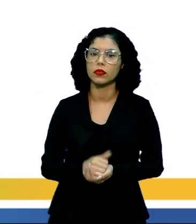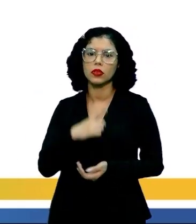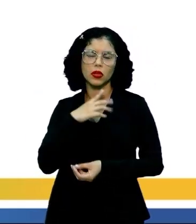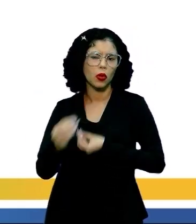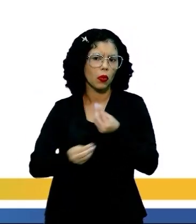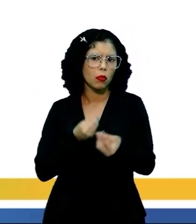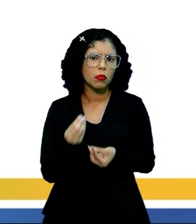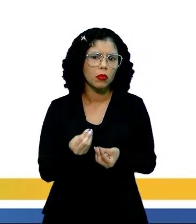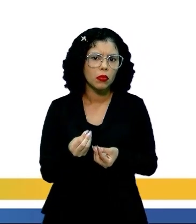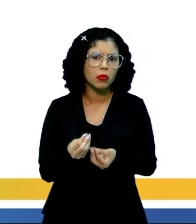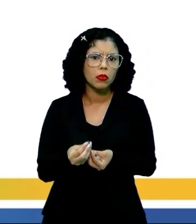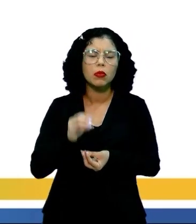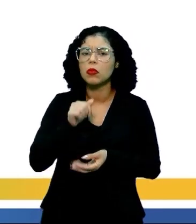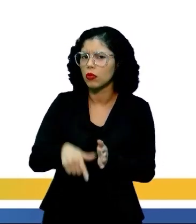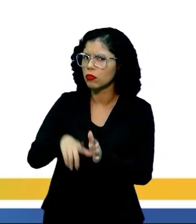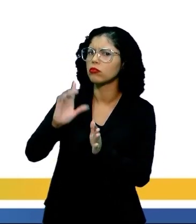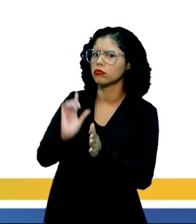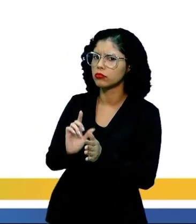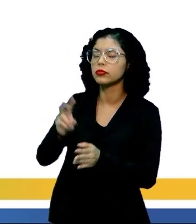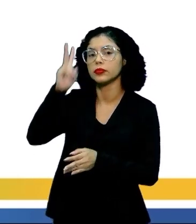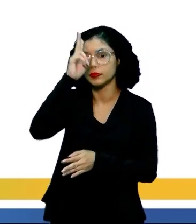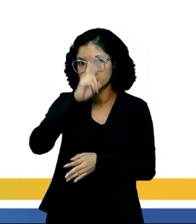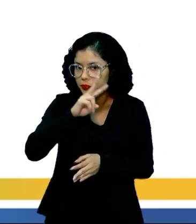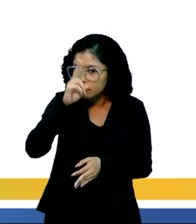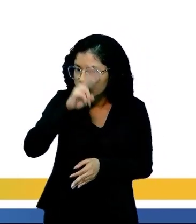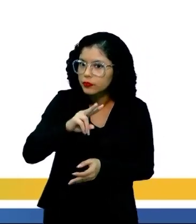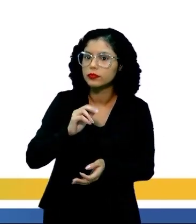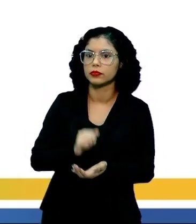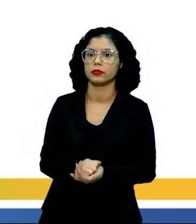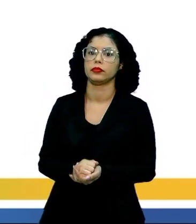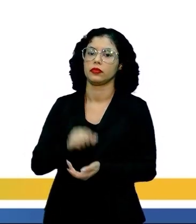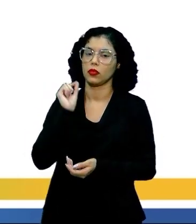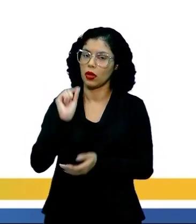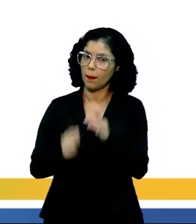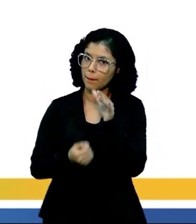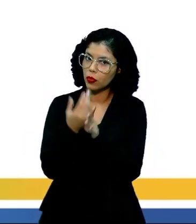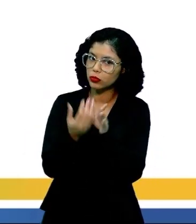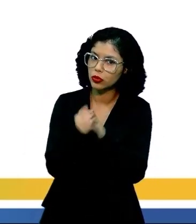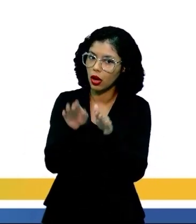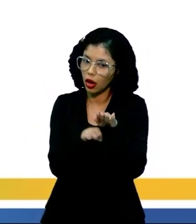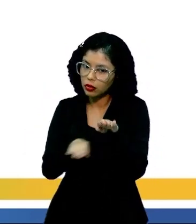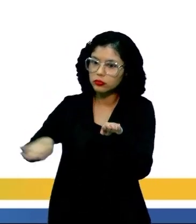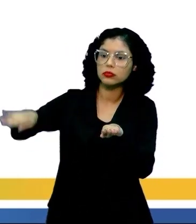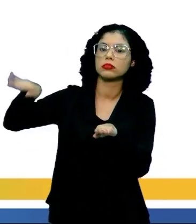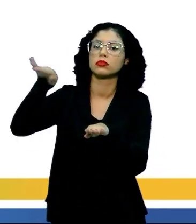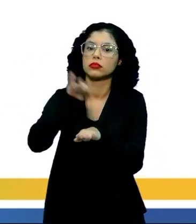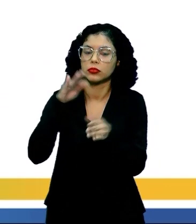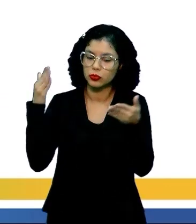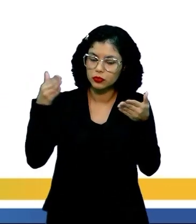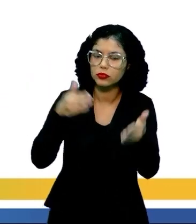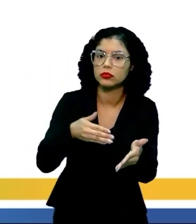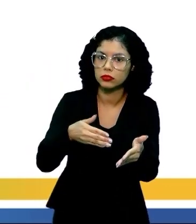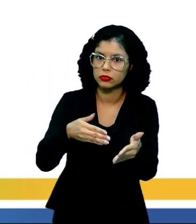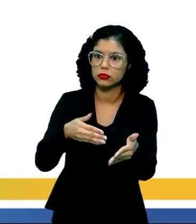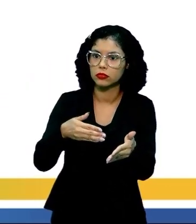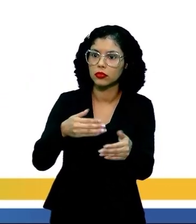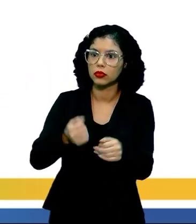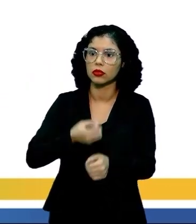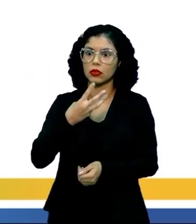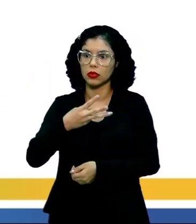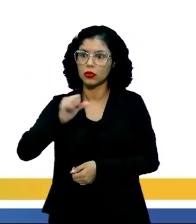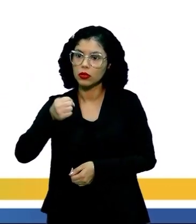entender o que é o excedente aqui? Lembra, o excedente é o que é produzido acima da meta. A meta desse ano